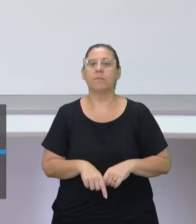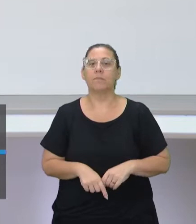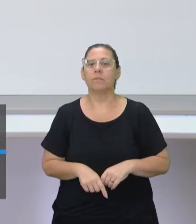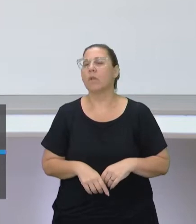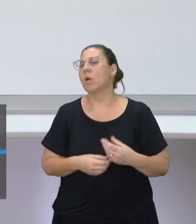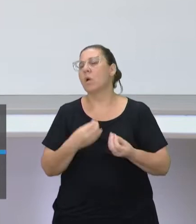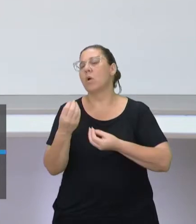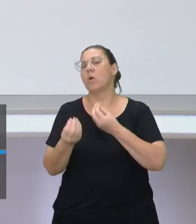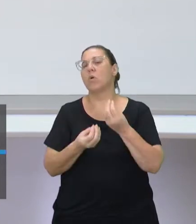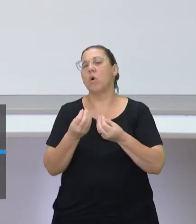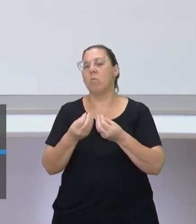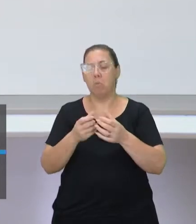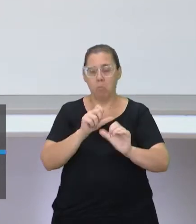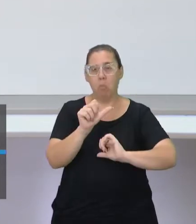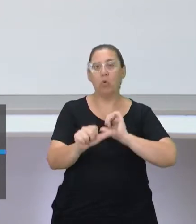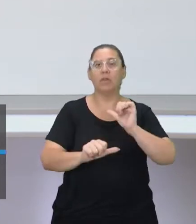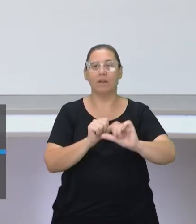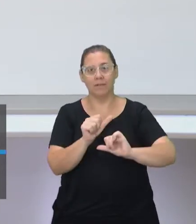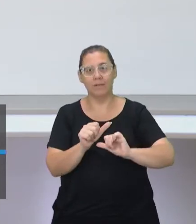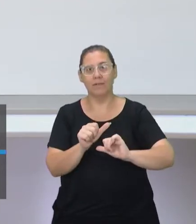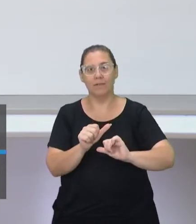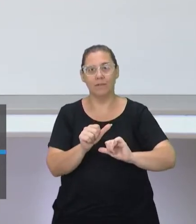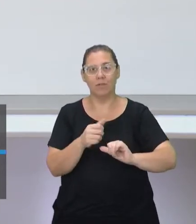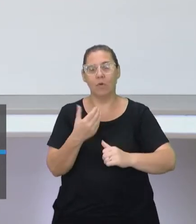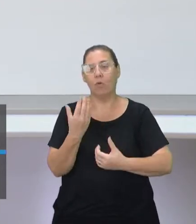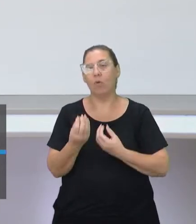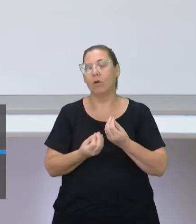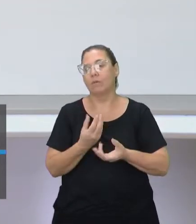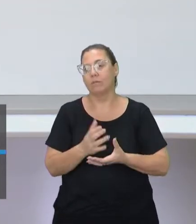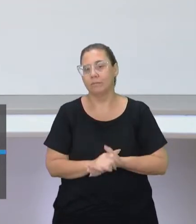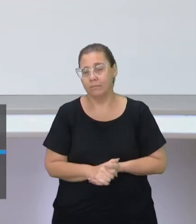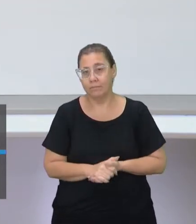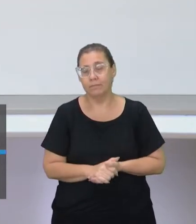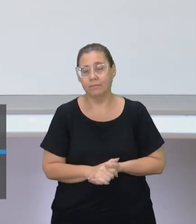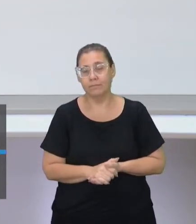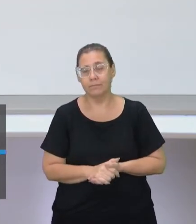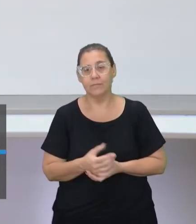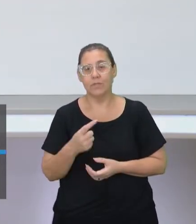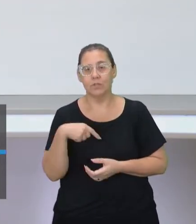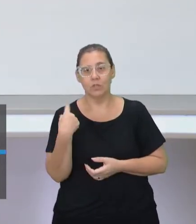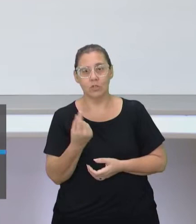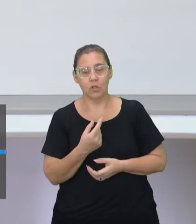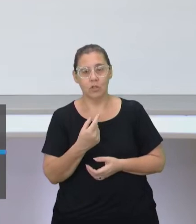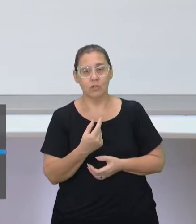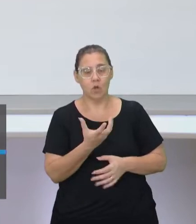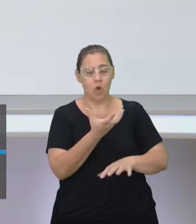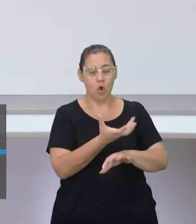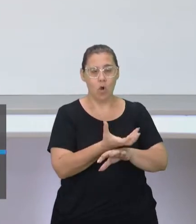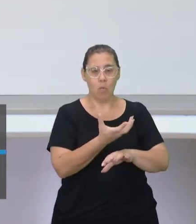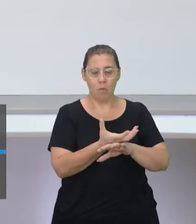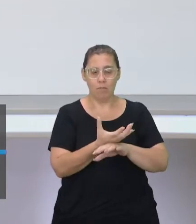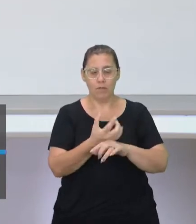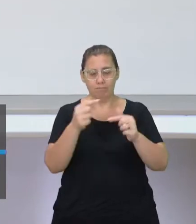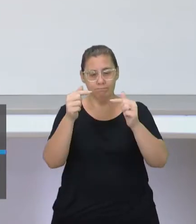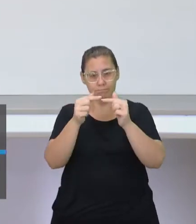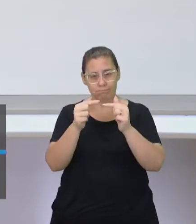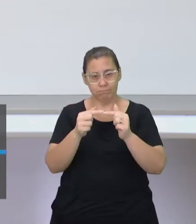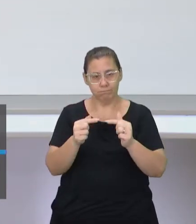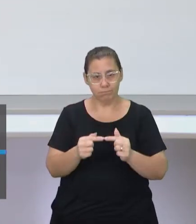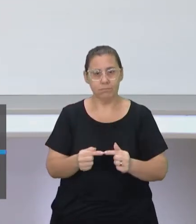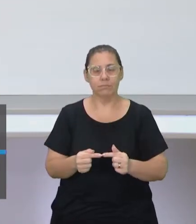também. Como que ele altera, né, esse espaço geográfico? E as nossos componentes, eles vão conversando desta